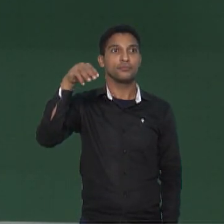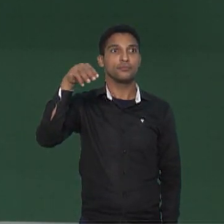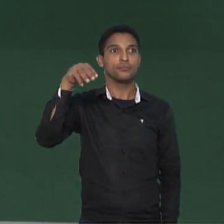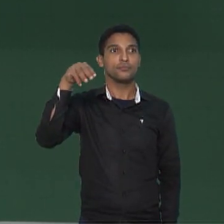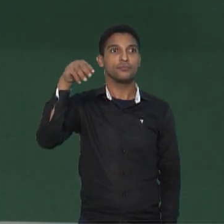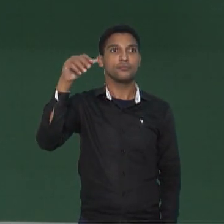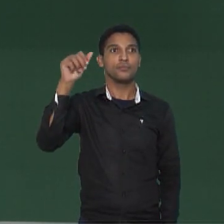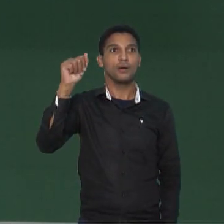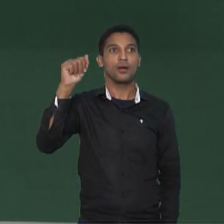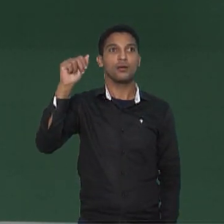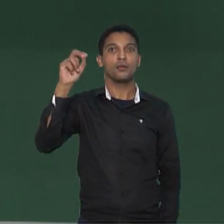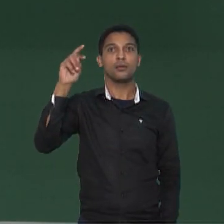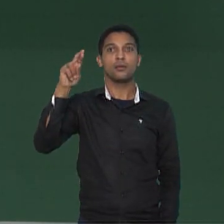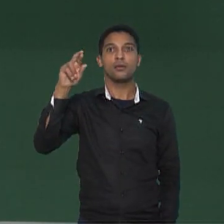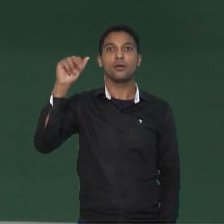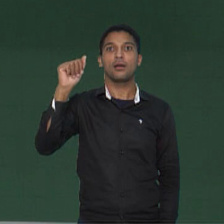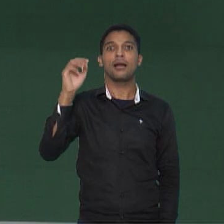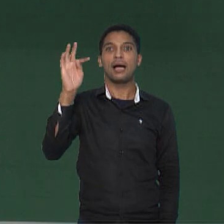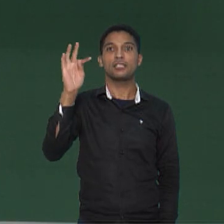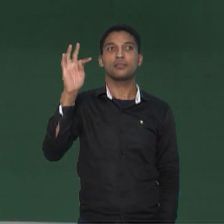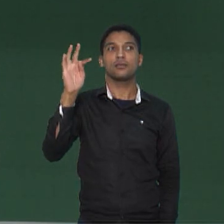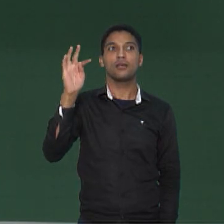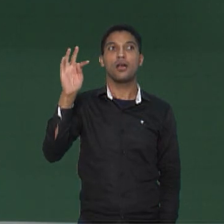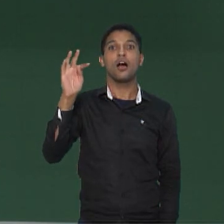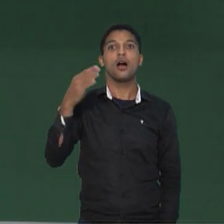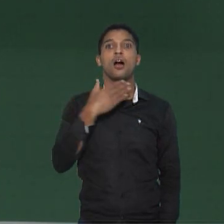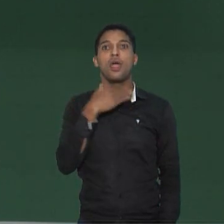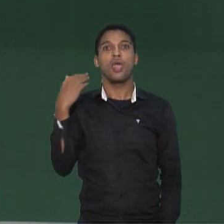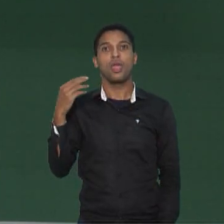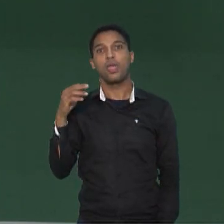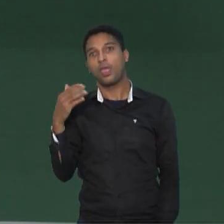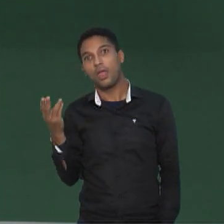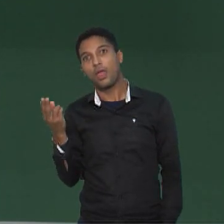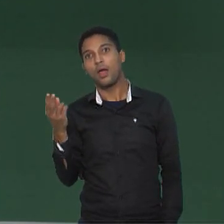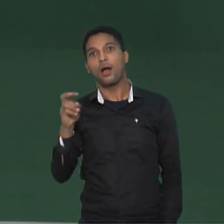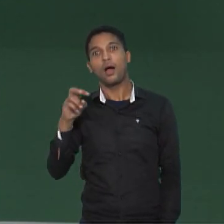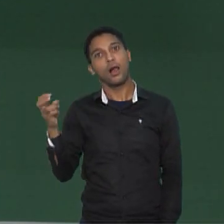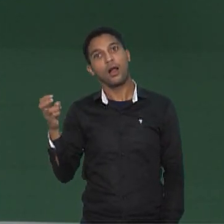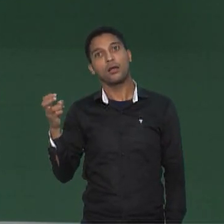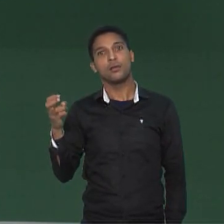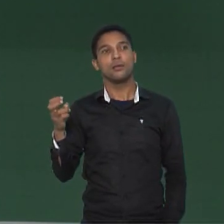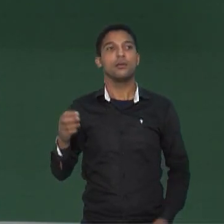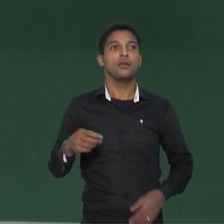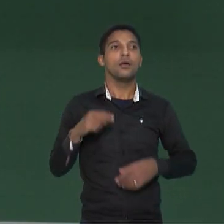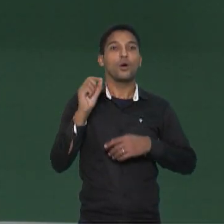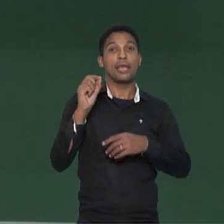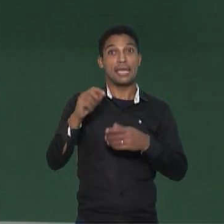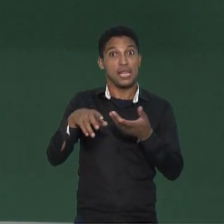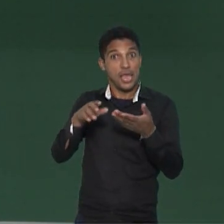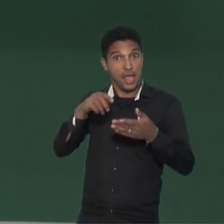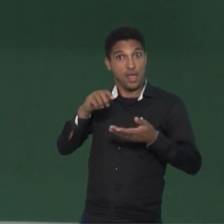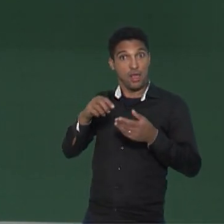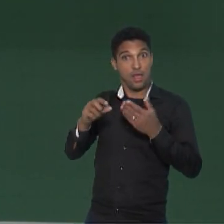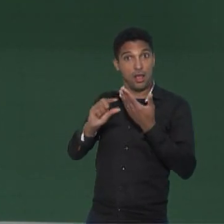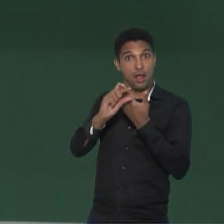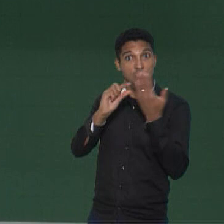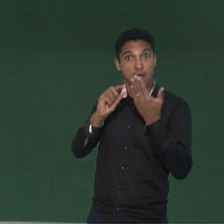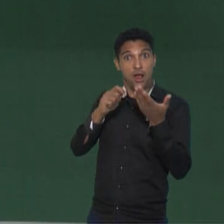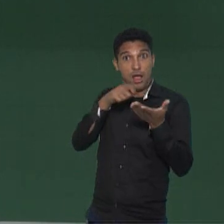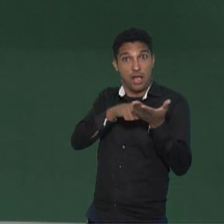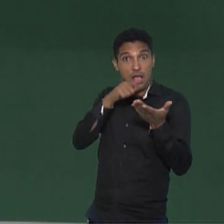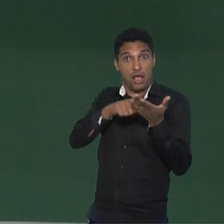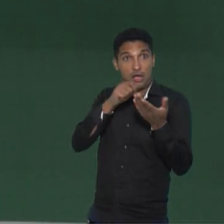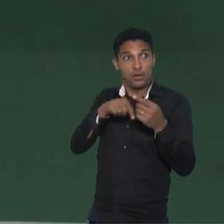jornal e falava mal de um monte de pessoas, e naquela época, a pessoa que atentava contra a Revolução, contra Napoleão, o